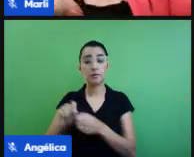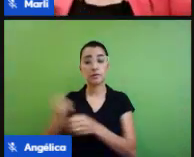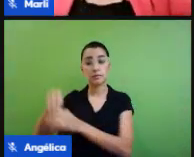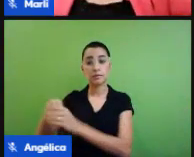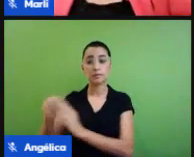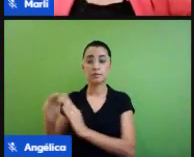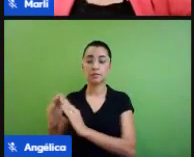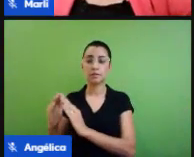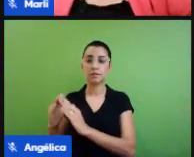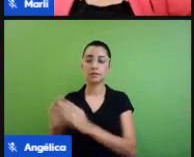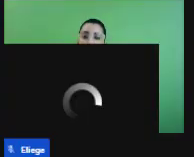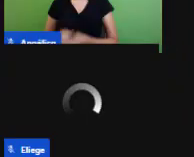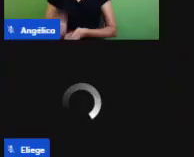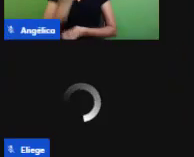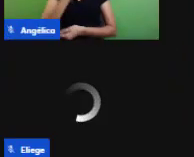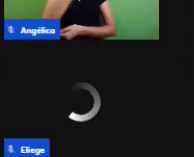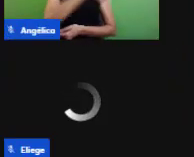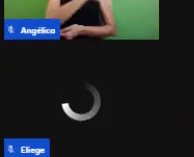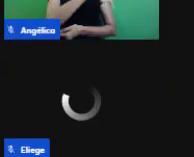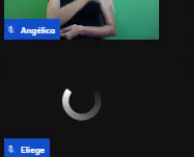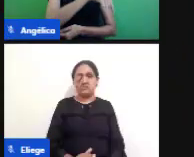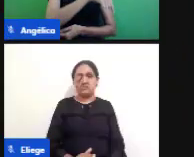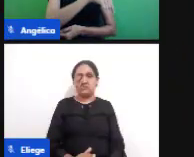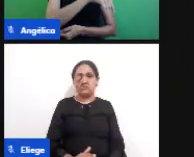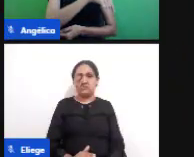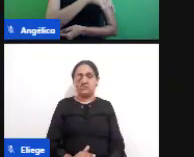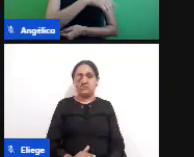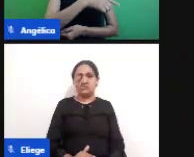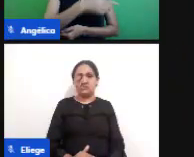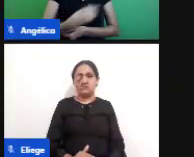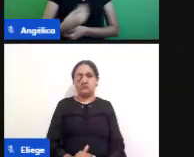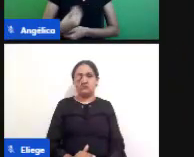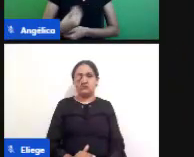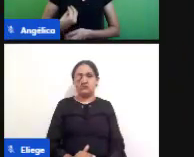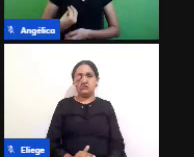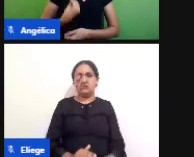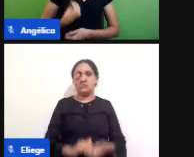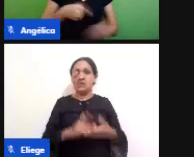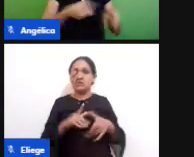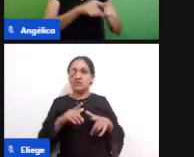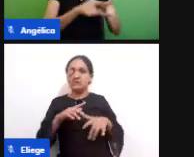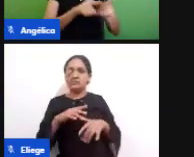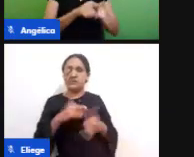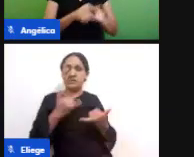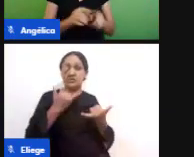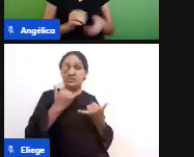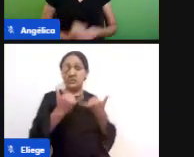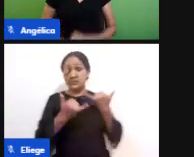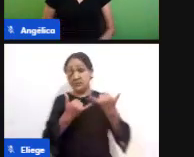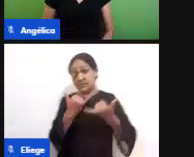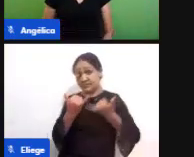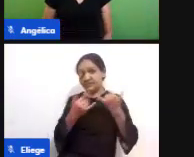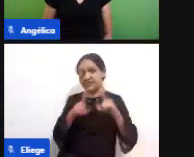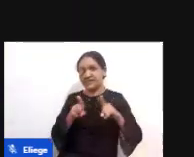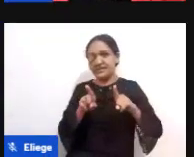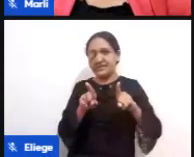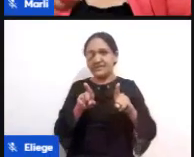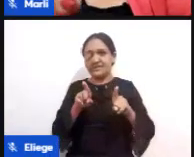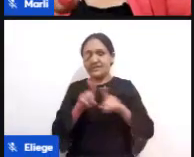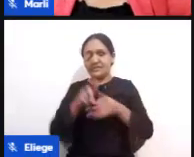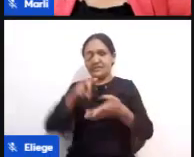No presencial também, né? Tem aquelas brincadeiras individuais, como amarelinha,